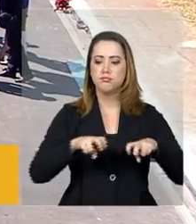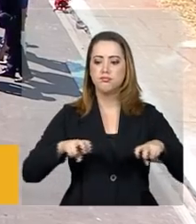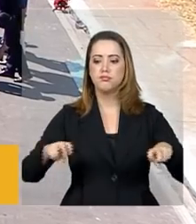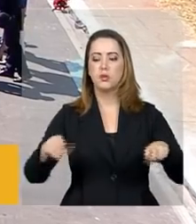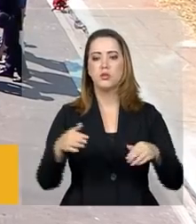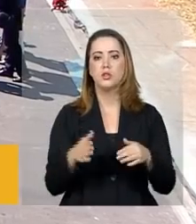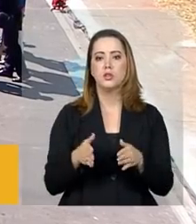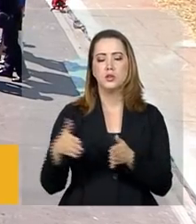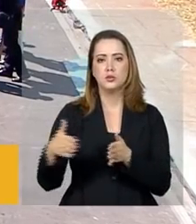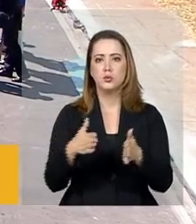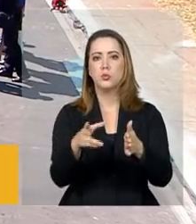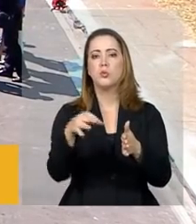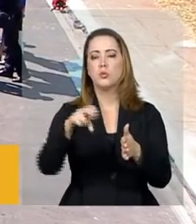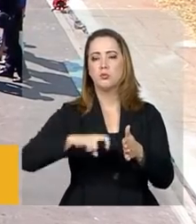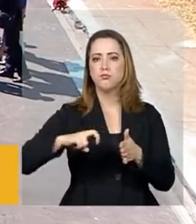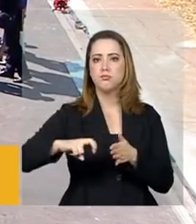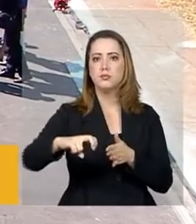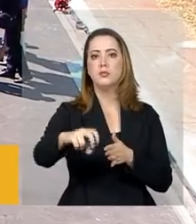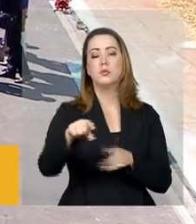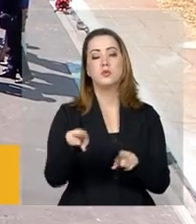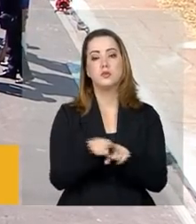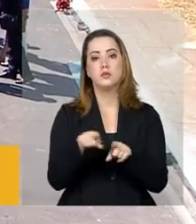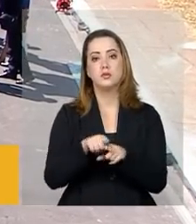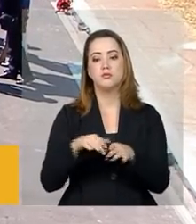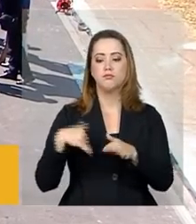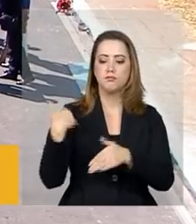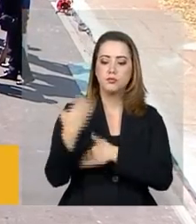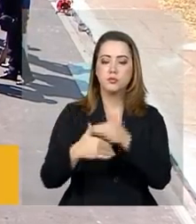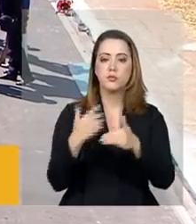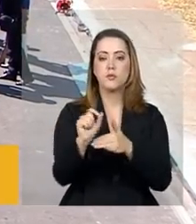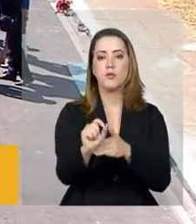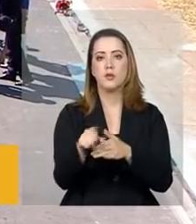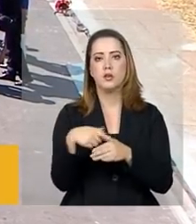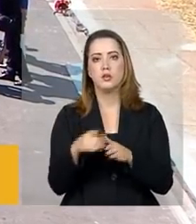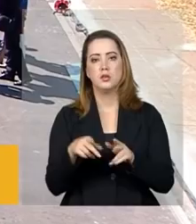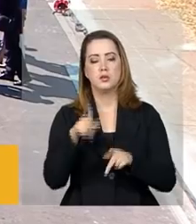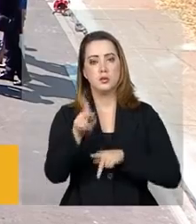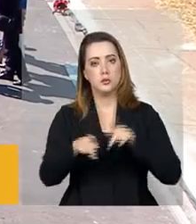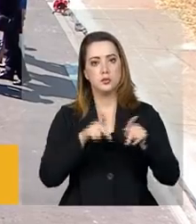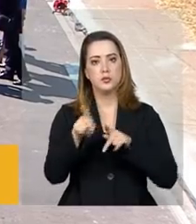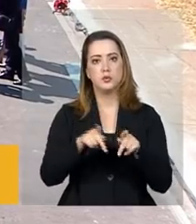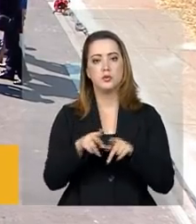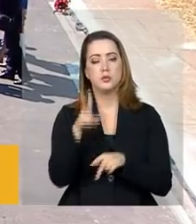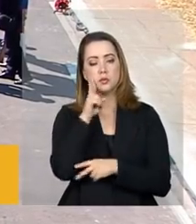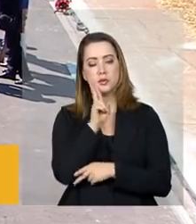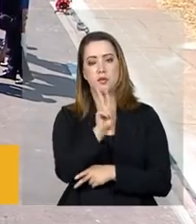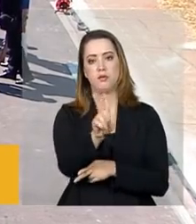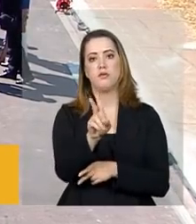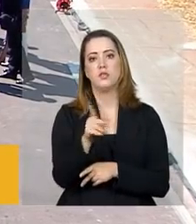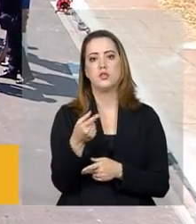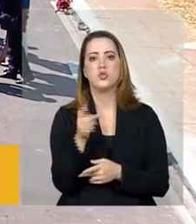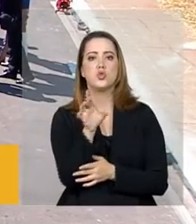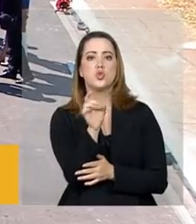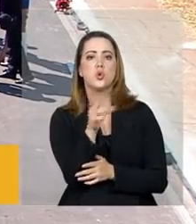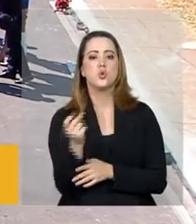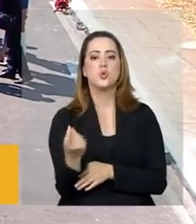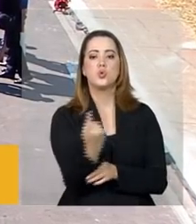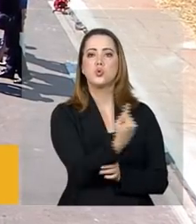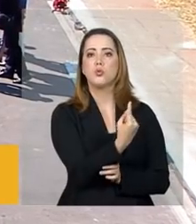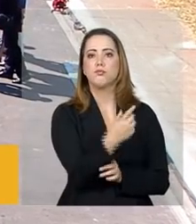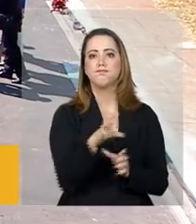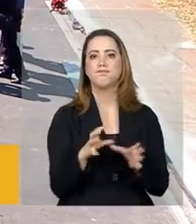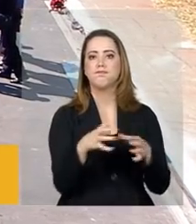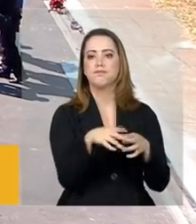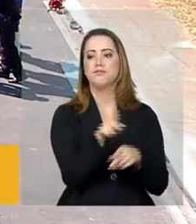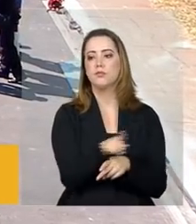da avenida, para também fazendo as suas evoluções, para que o público acompanhe também, né? Senão ficaria restrito a esse local